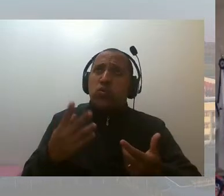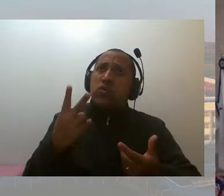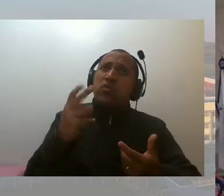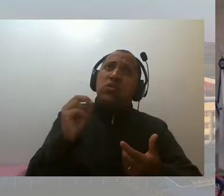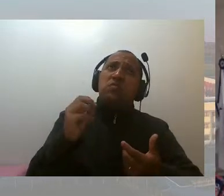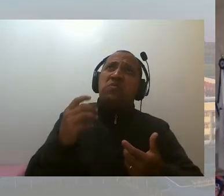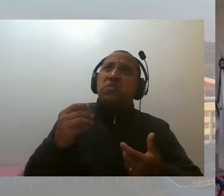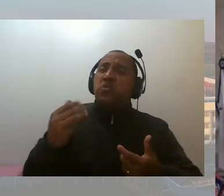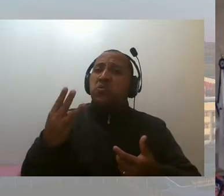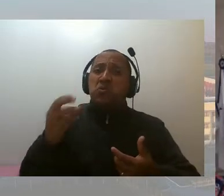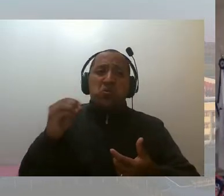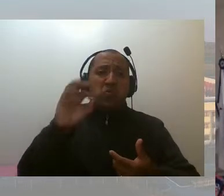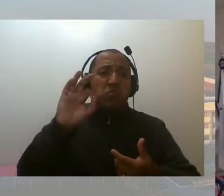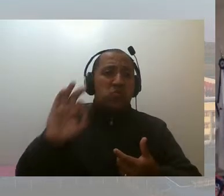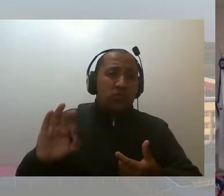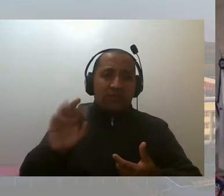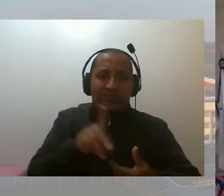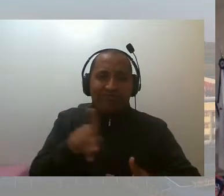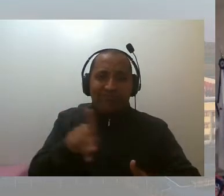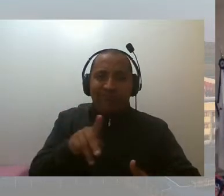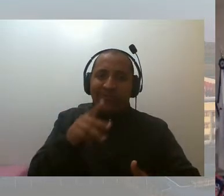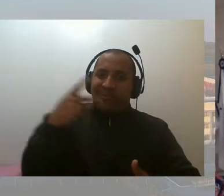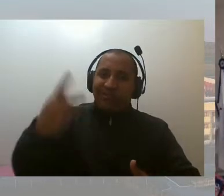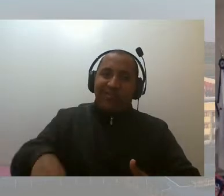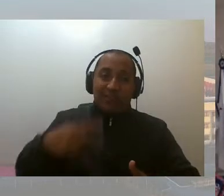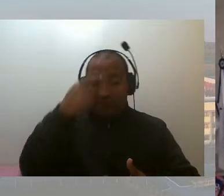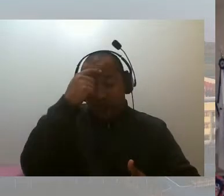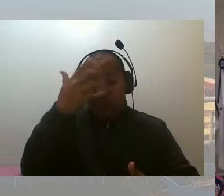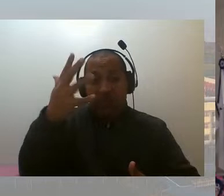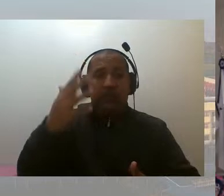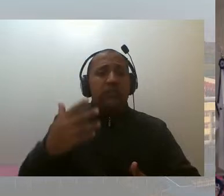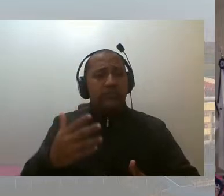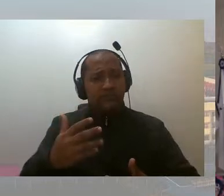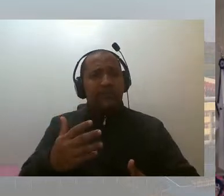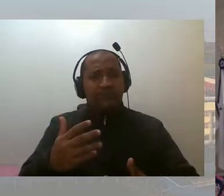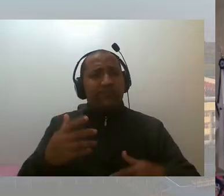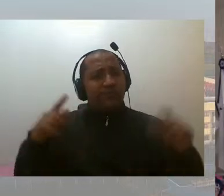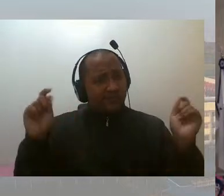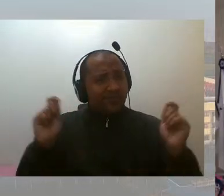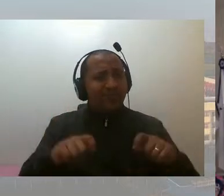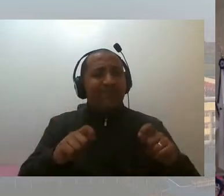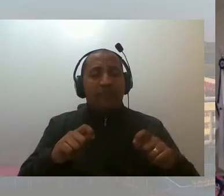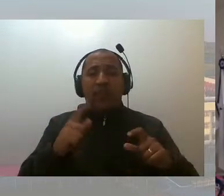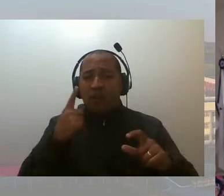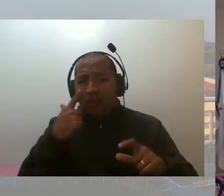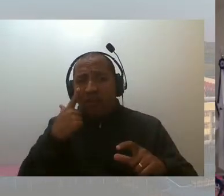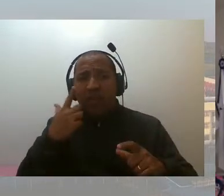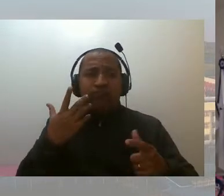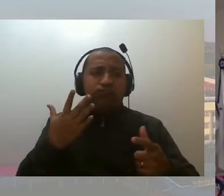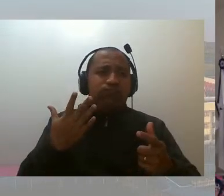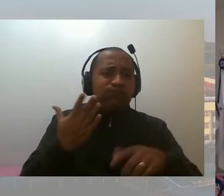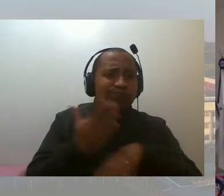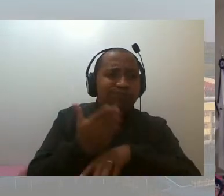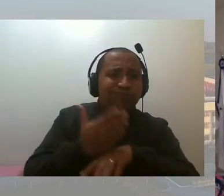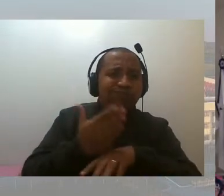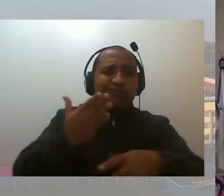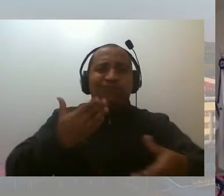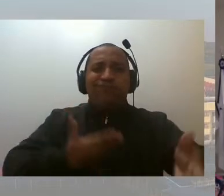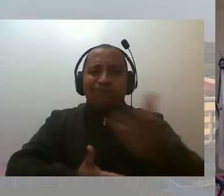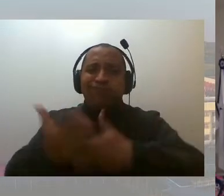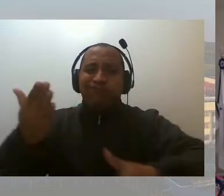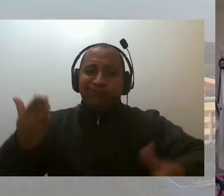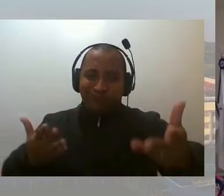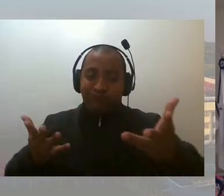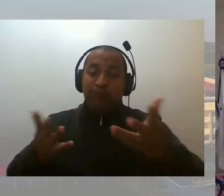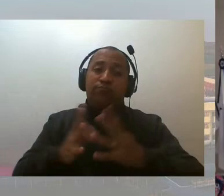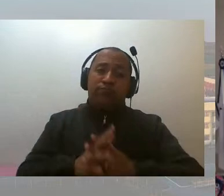20, 30% dos professores que nós temos. E criar condições para que possa se envolver de fato. Então, acho que isso